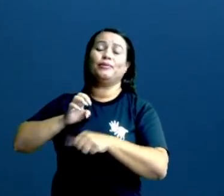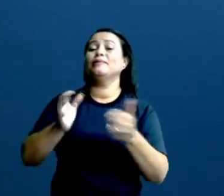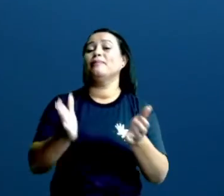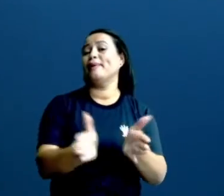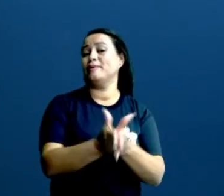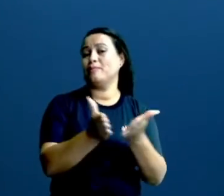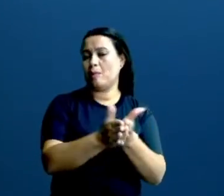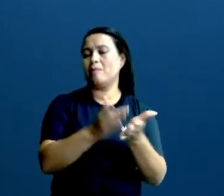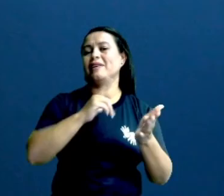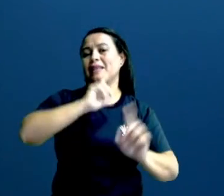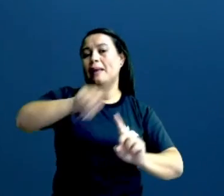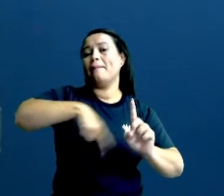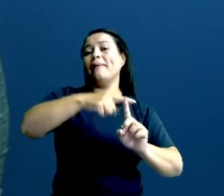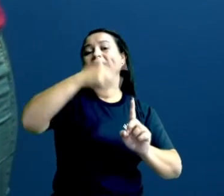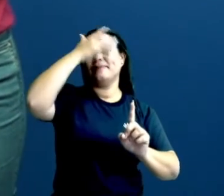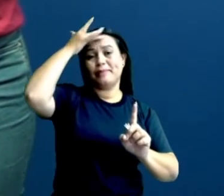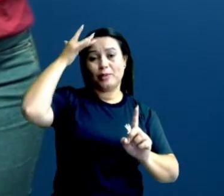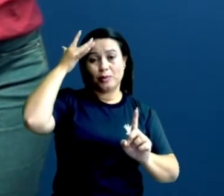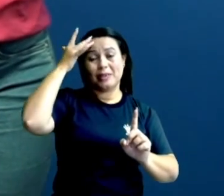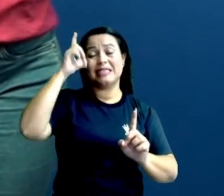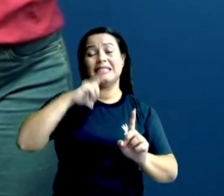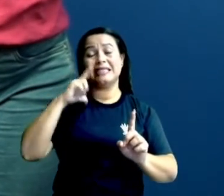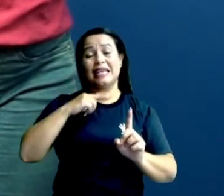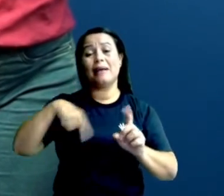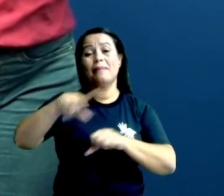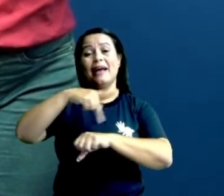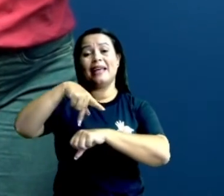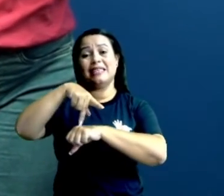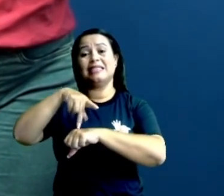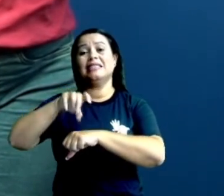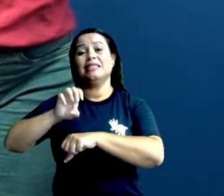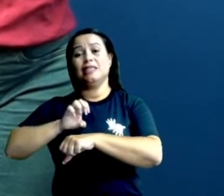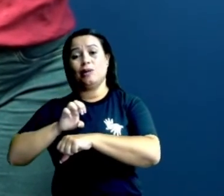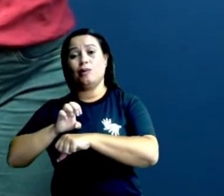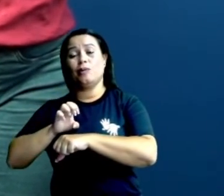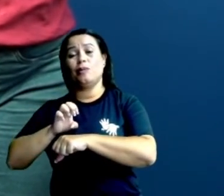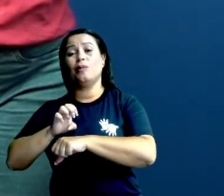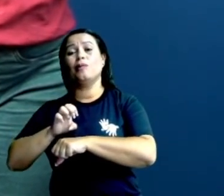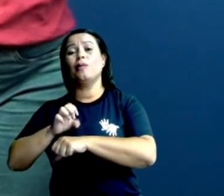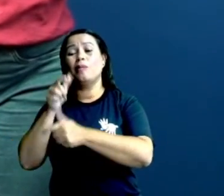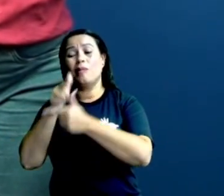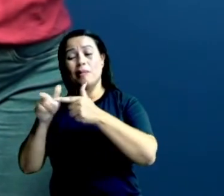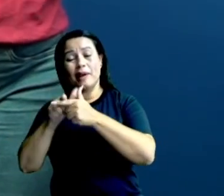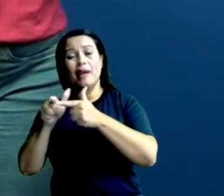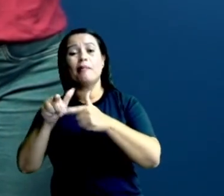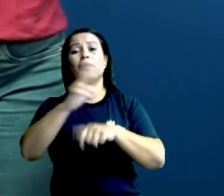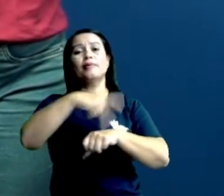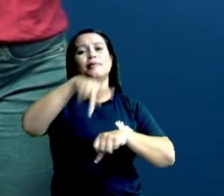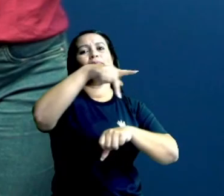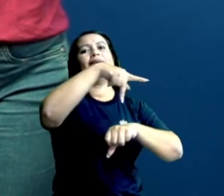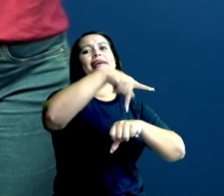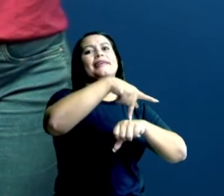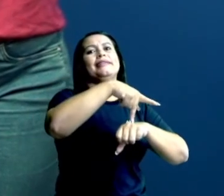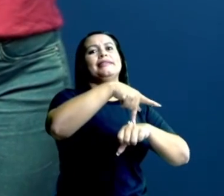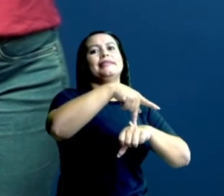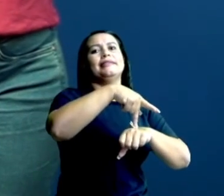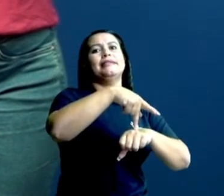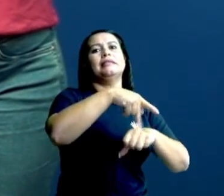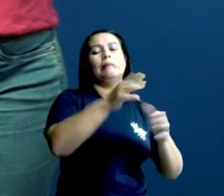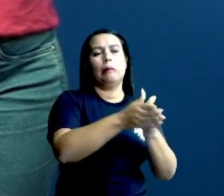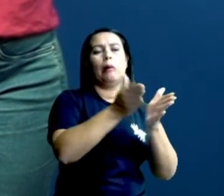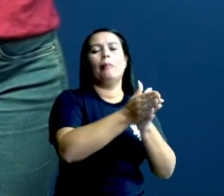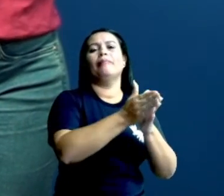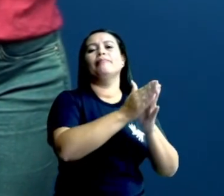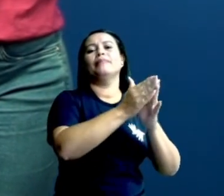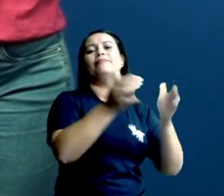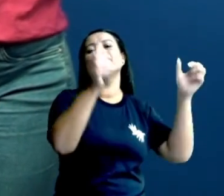ter muito mais gente. Se a gente tem países ricos, a gente também vai ter. Né? Naquela ideia daquela maravilha